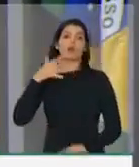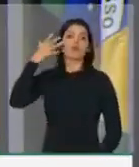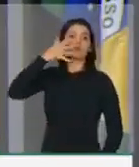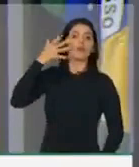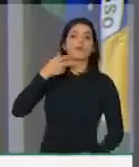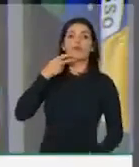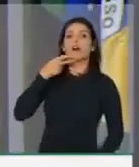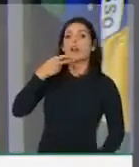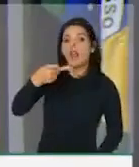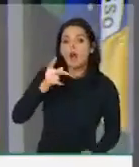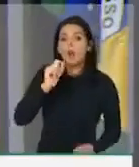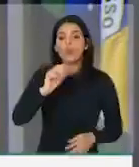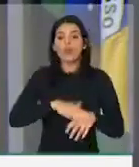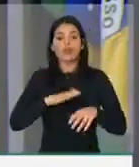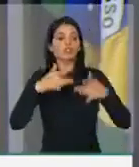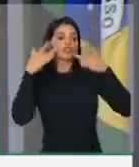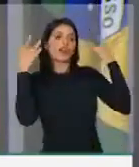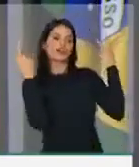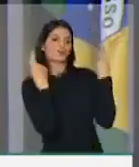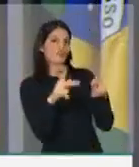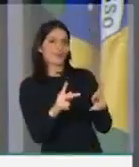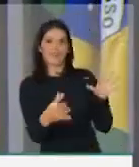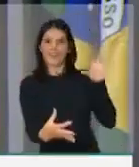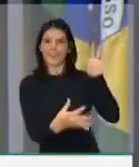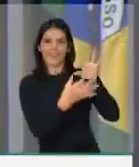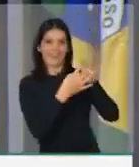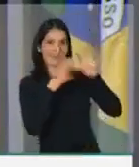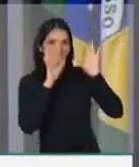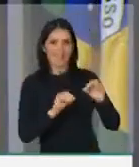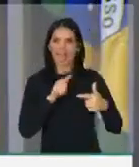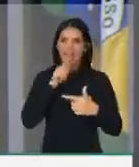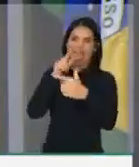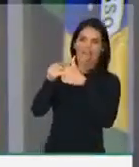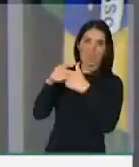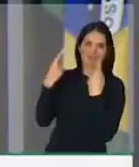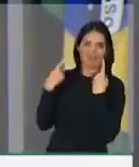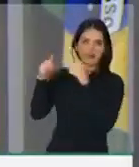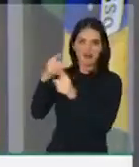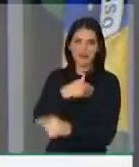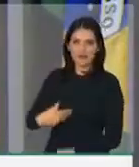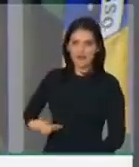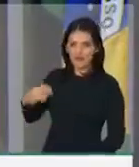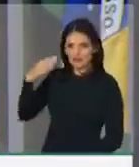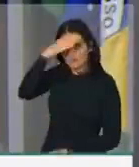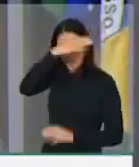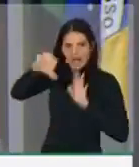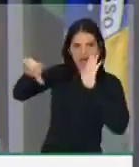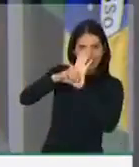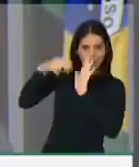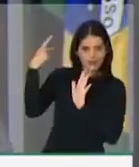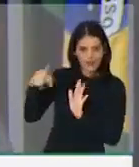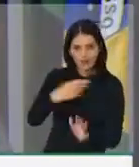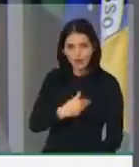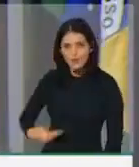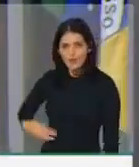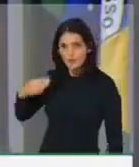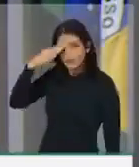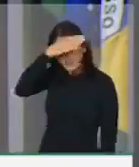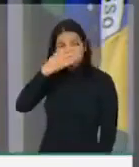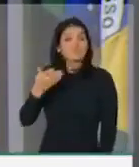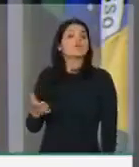para fazer o teatro deles para poder atacar o governo bolsonaro para tentar incriminar o governo bolsonaro